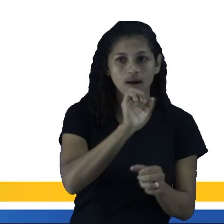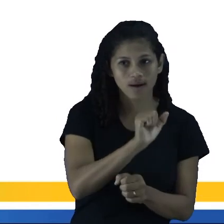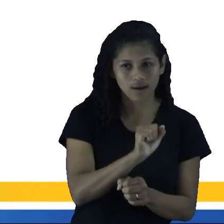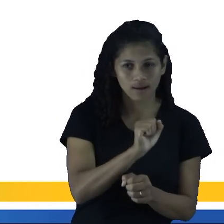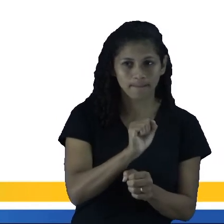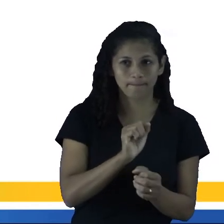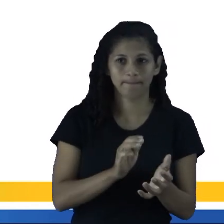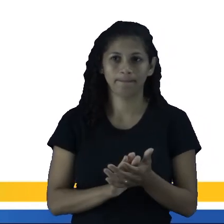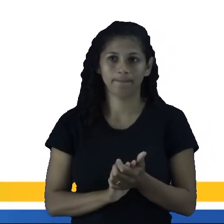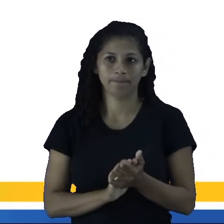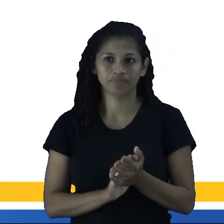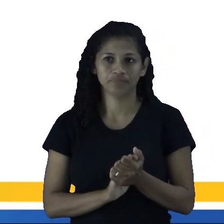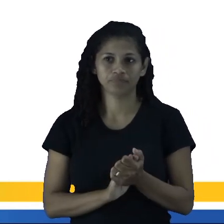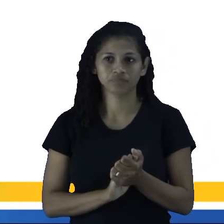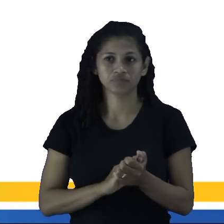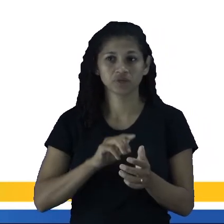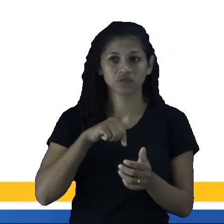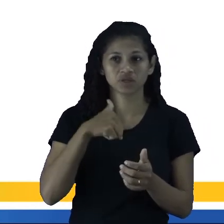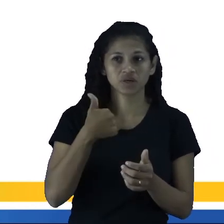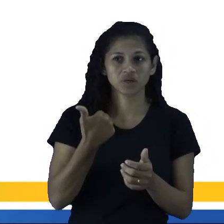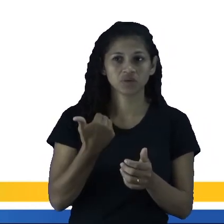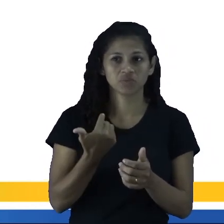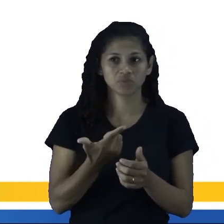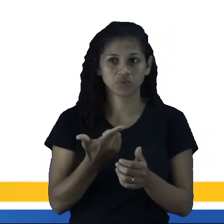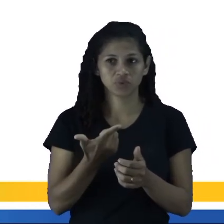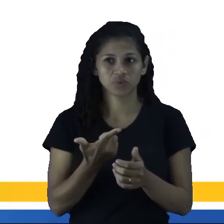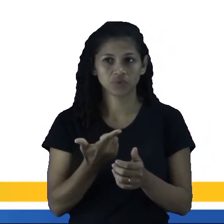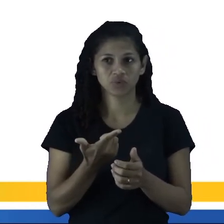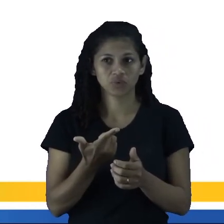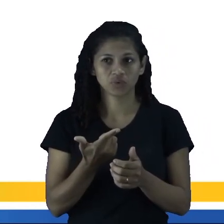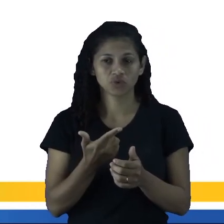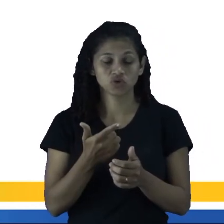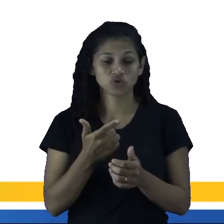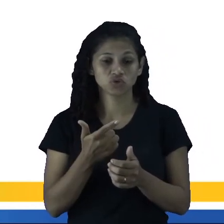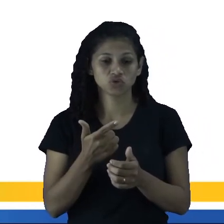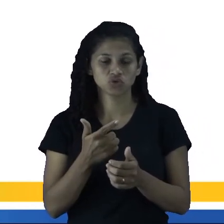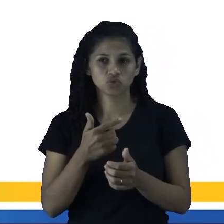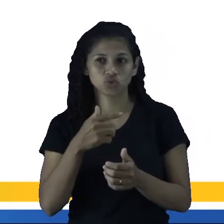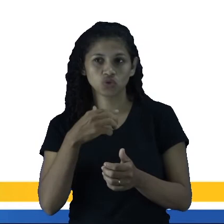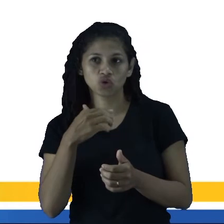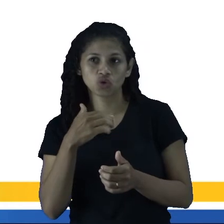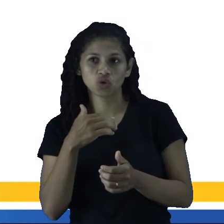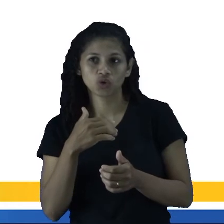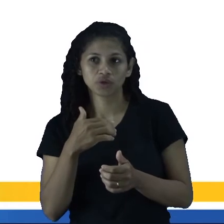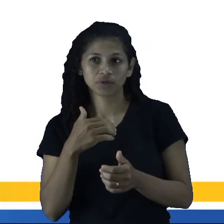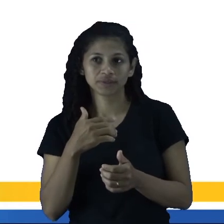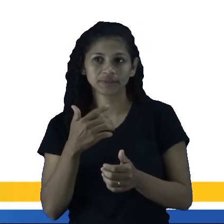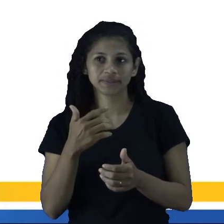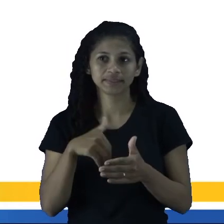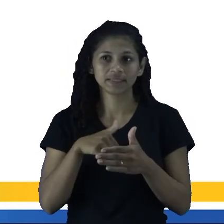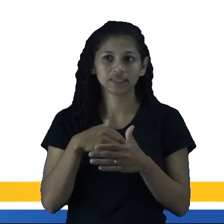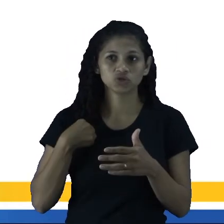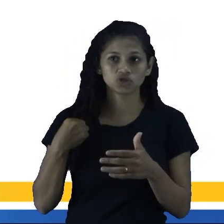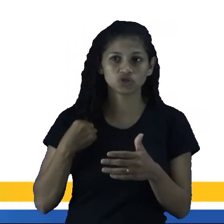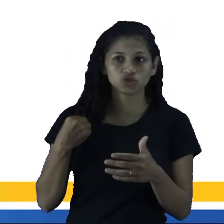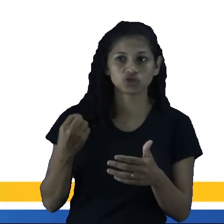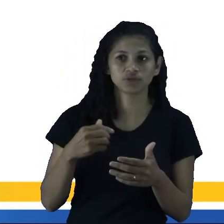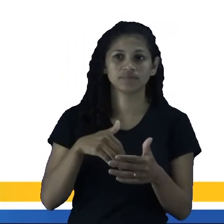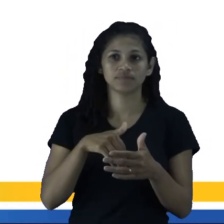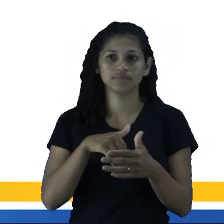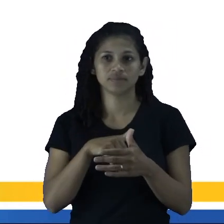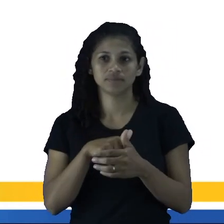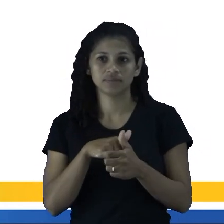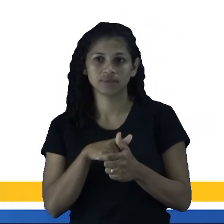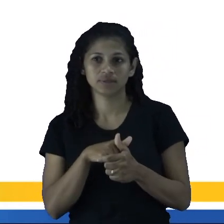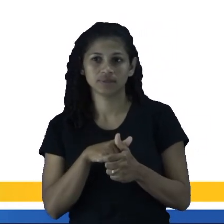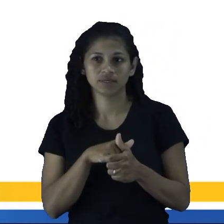ó, foram sorteados 2 times para realizar o jogo de abertura do torneio, sendo que o primeiro deles jogaria